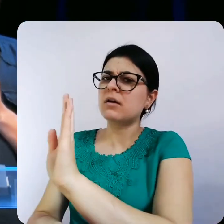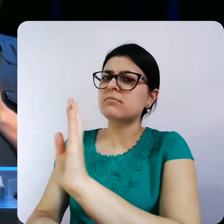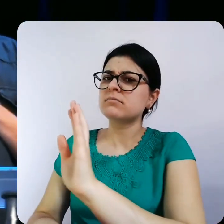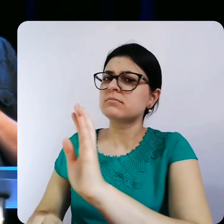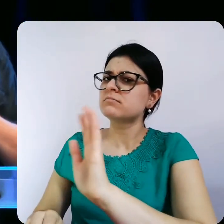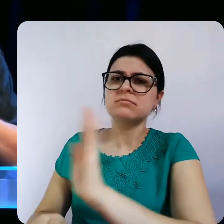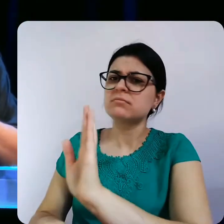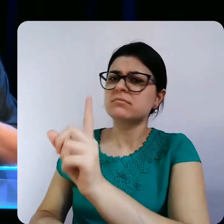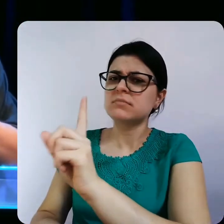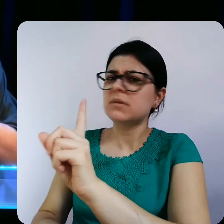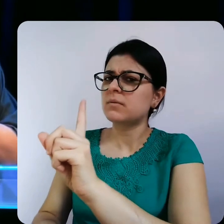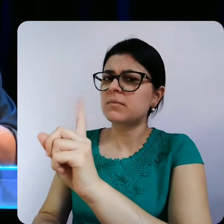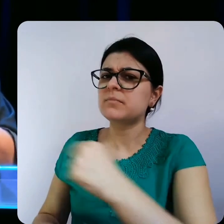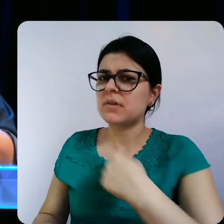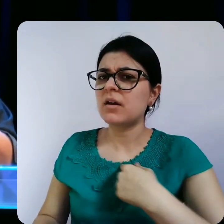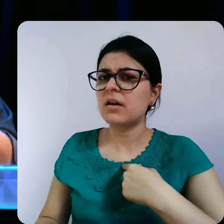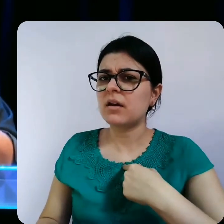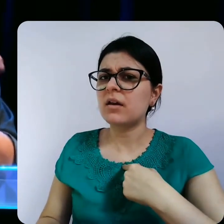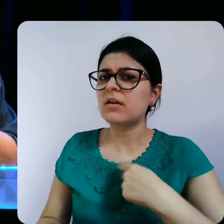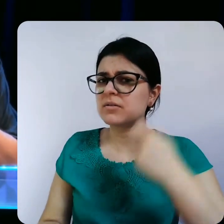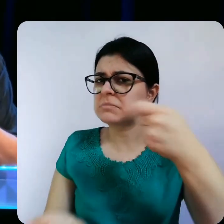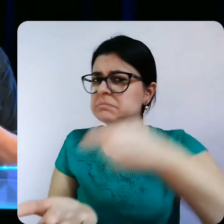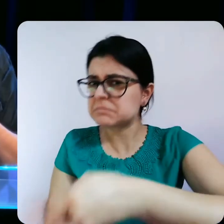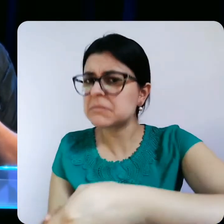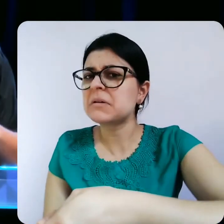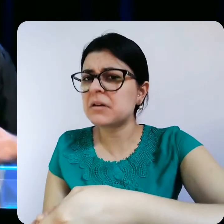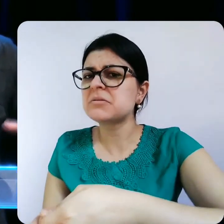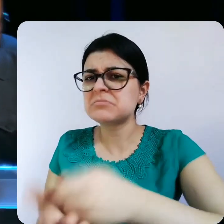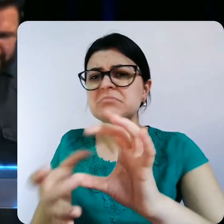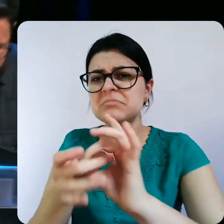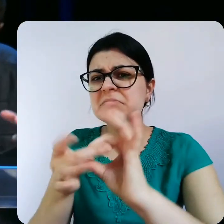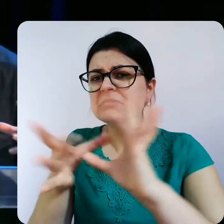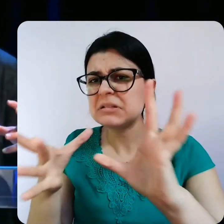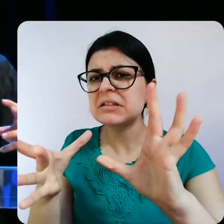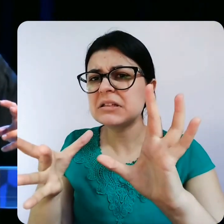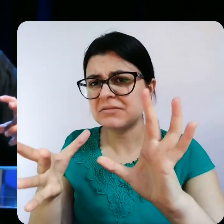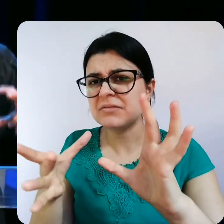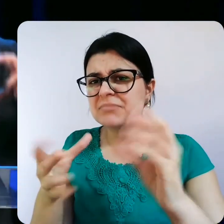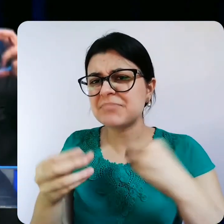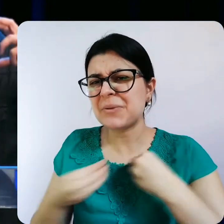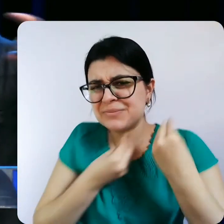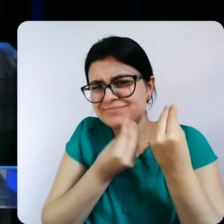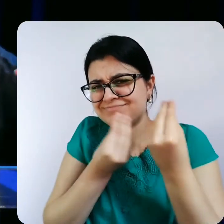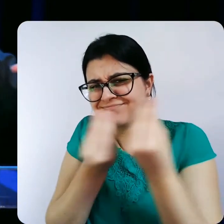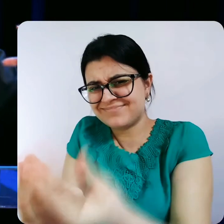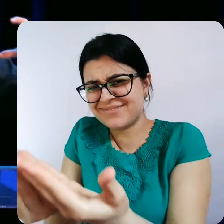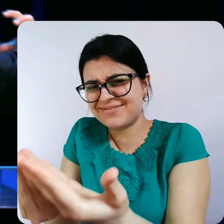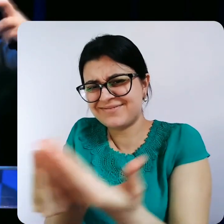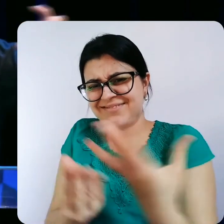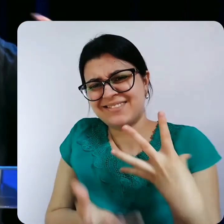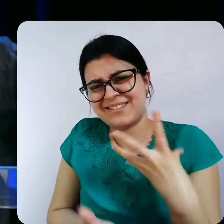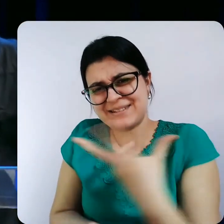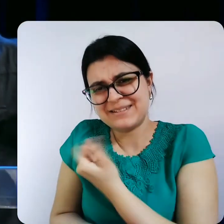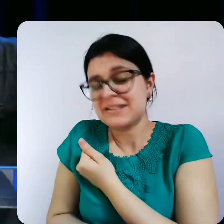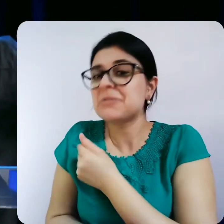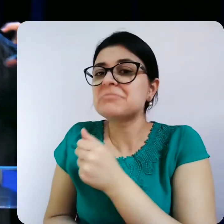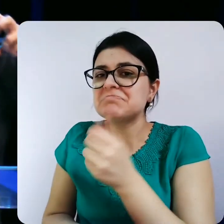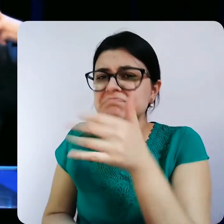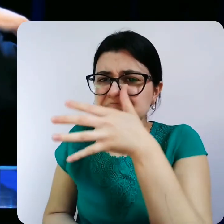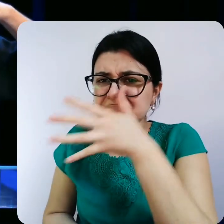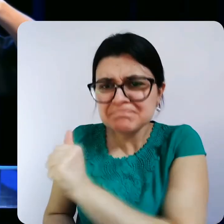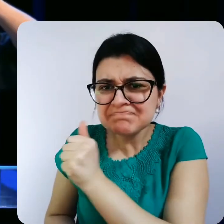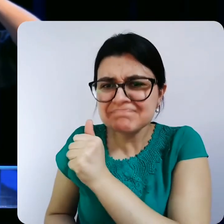honra. Vou te dar todo o meu currículo para você viver. E a partir desse momento, nós somos libertos do corredor da